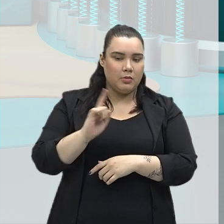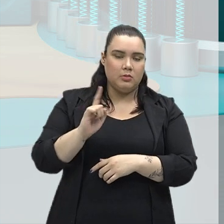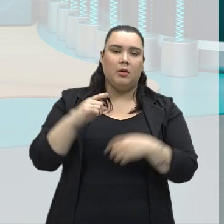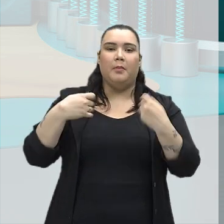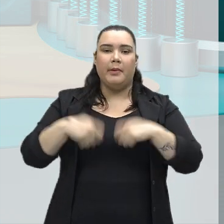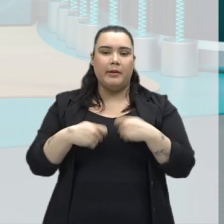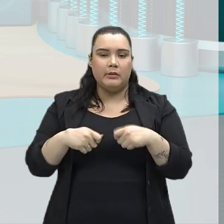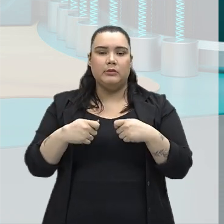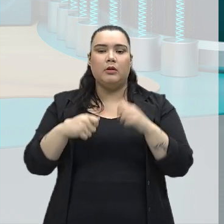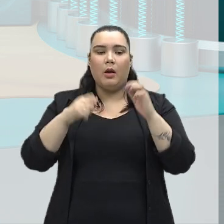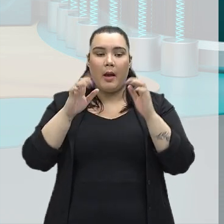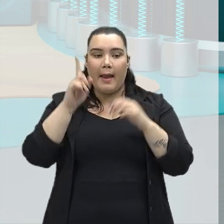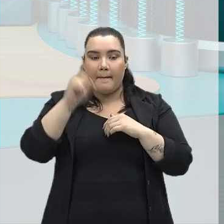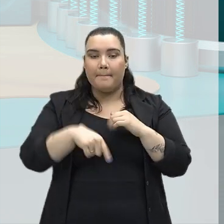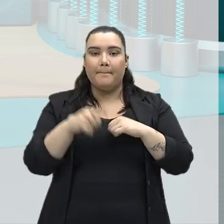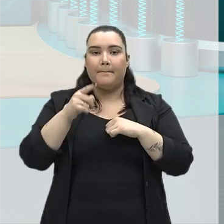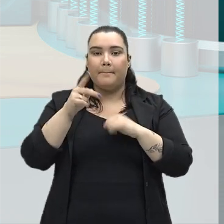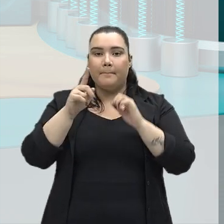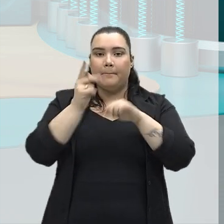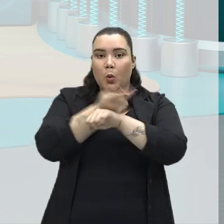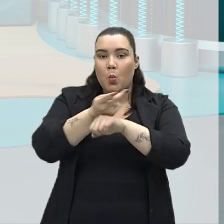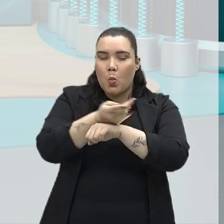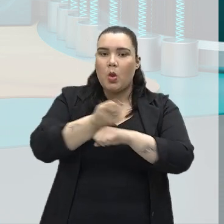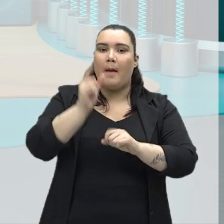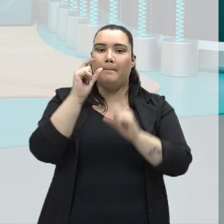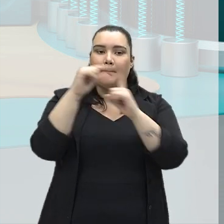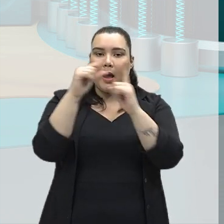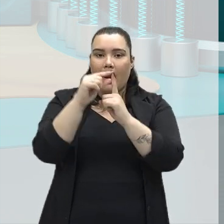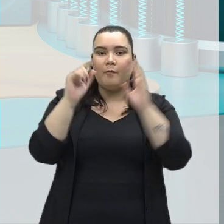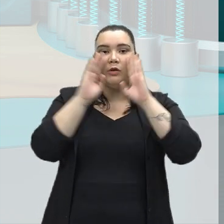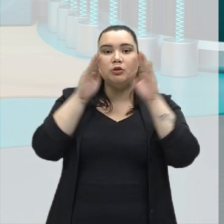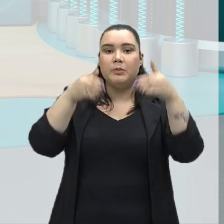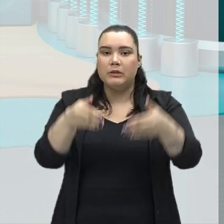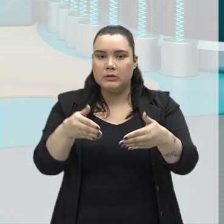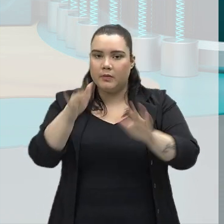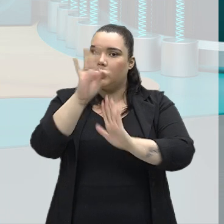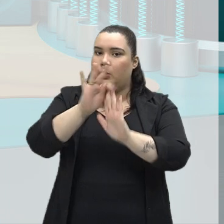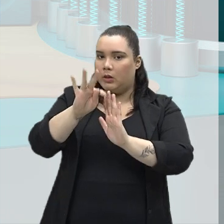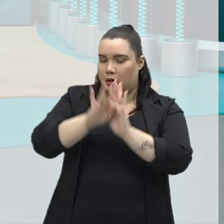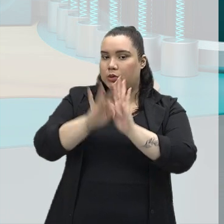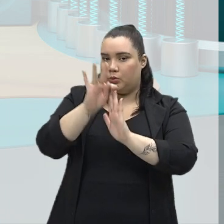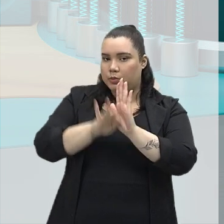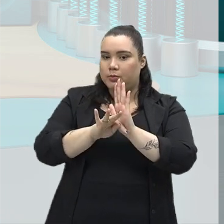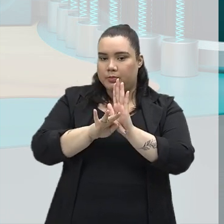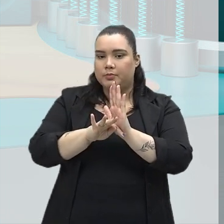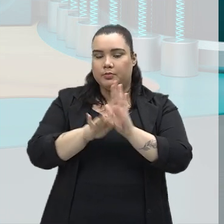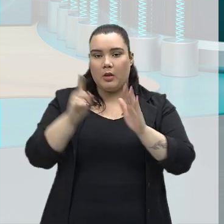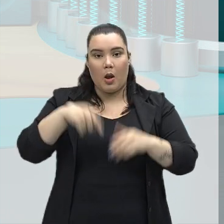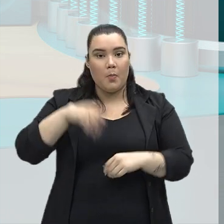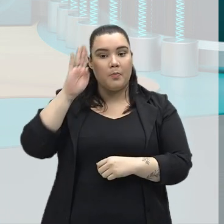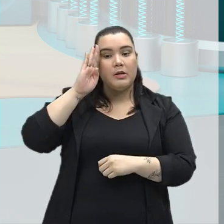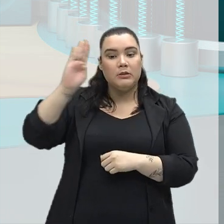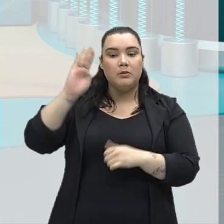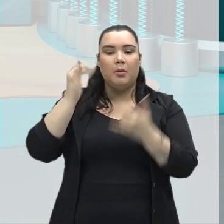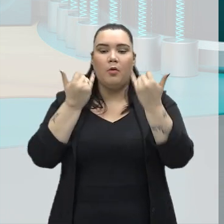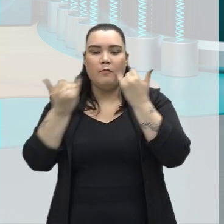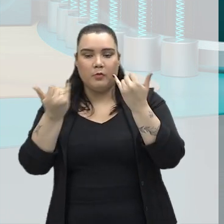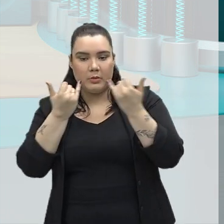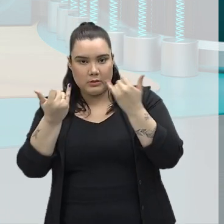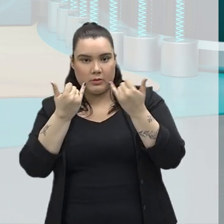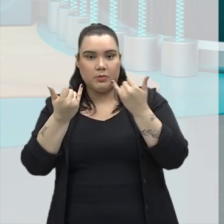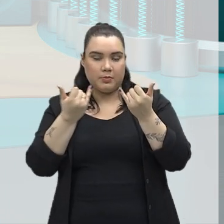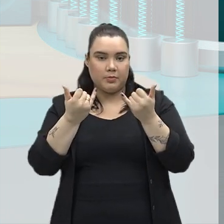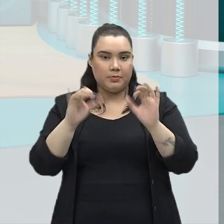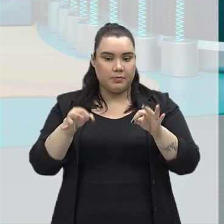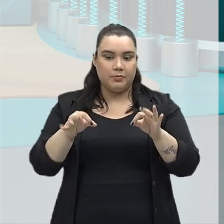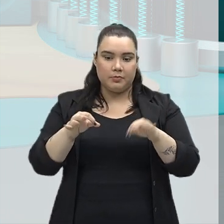varredura, a gente vai em busca logo, né? A gente tem pressa no dia a dia, a gente vai logo em busca do que é o principal, a informação principal.